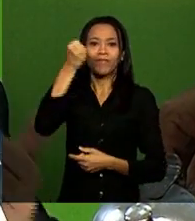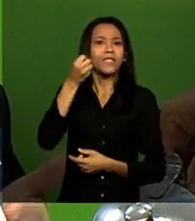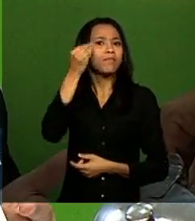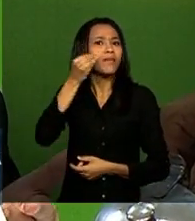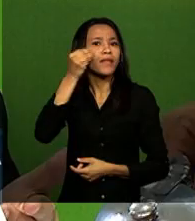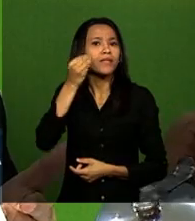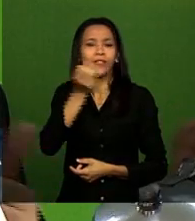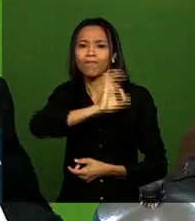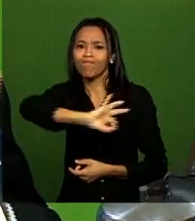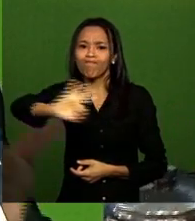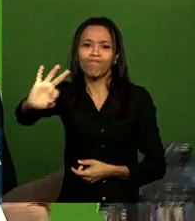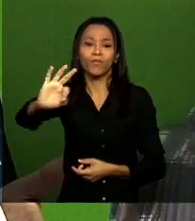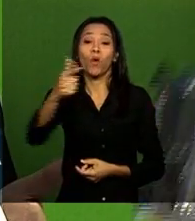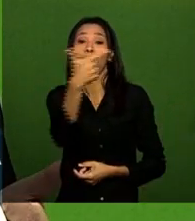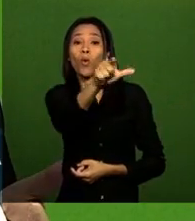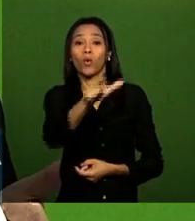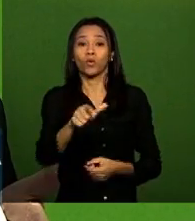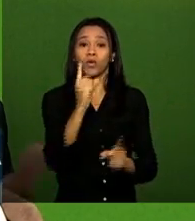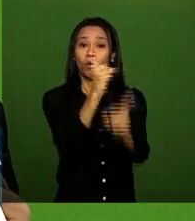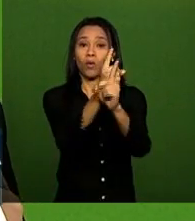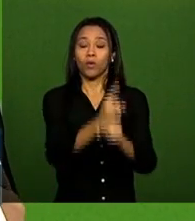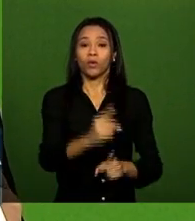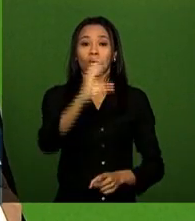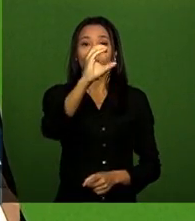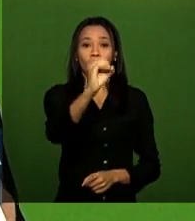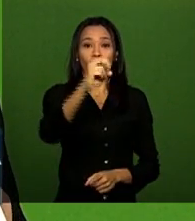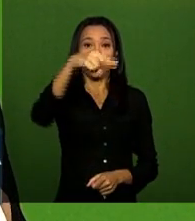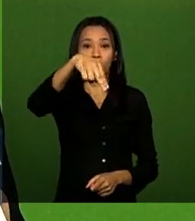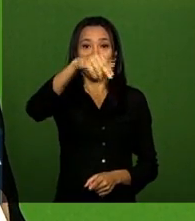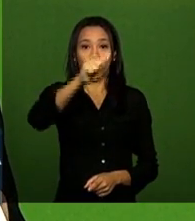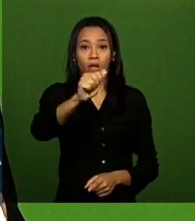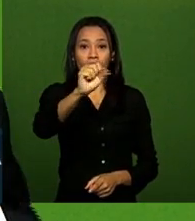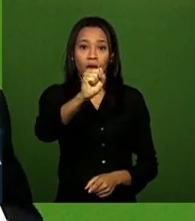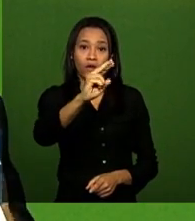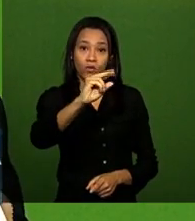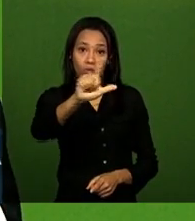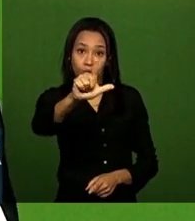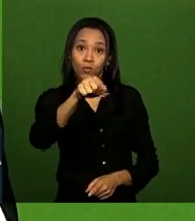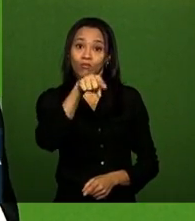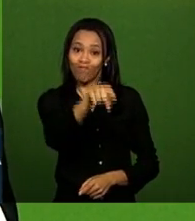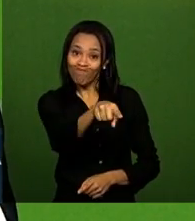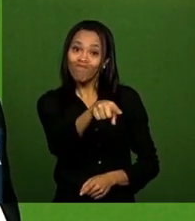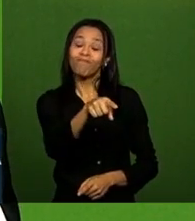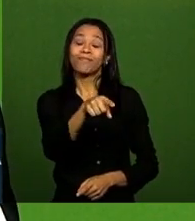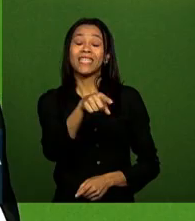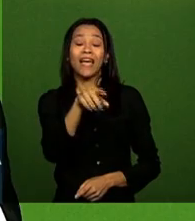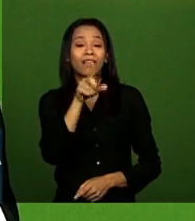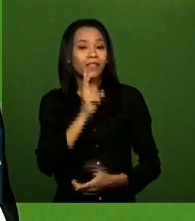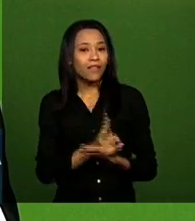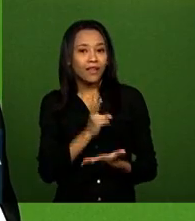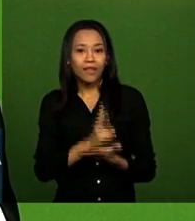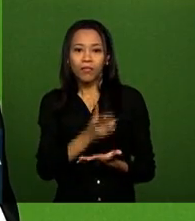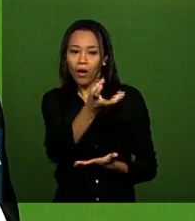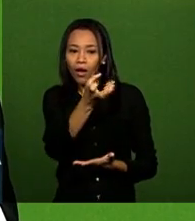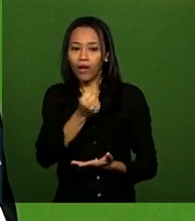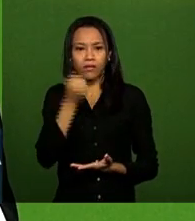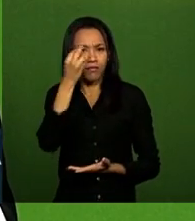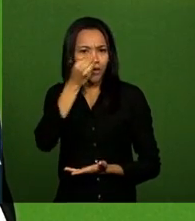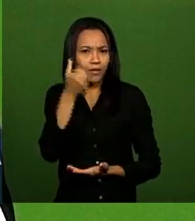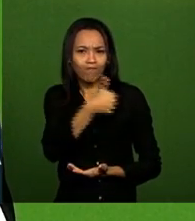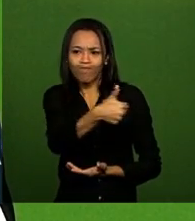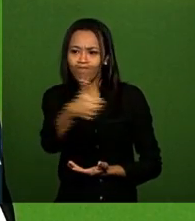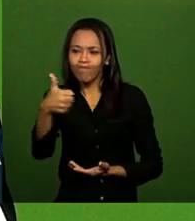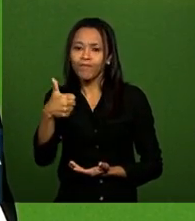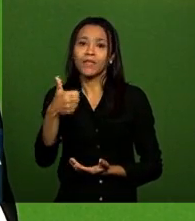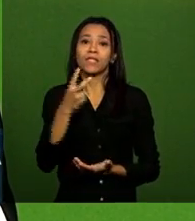na unul é Um Desafio que todos nós temos e esse é um é um diálogo um trabalho feito em em Total